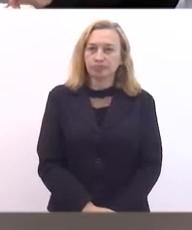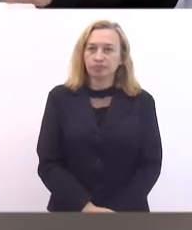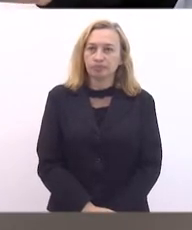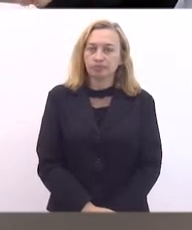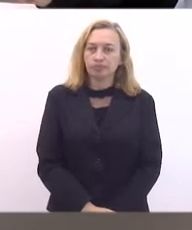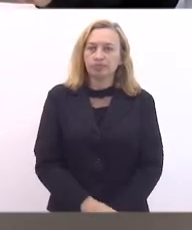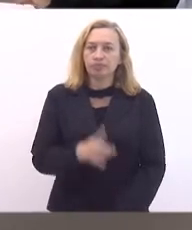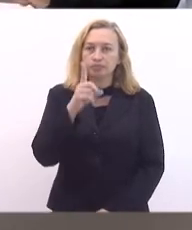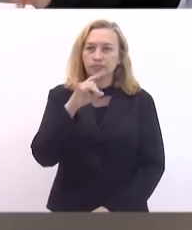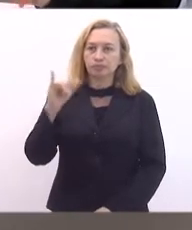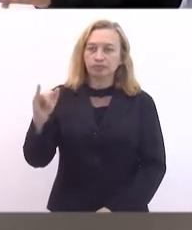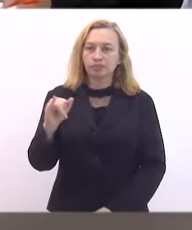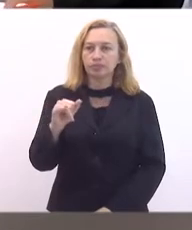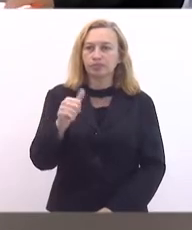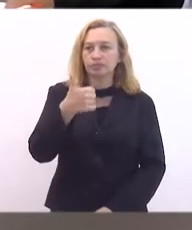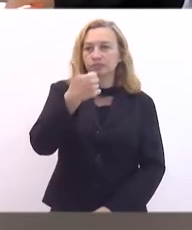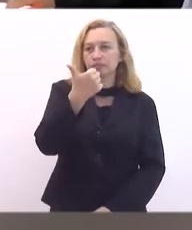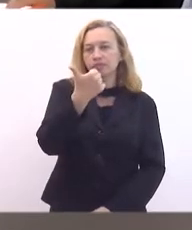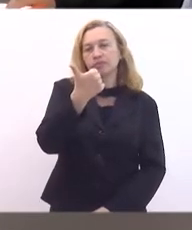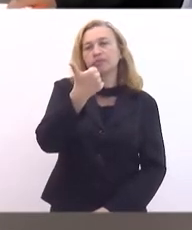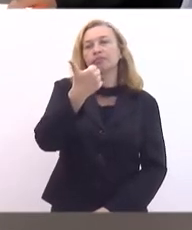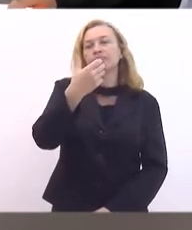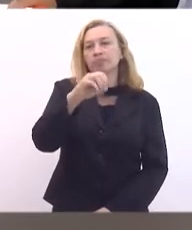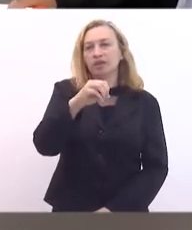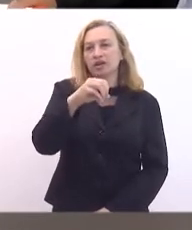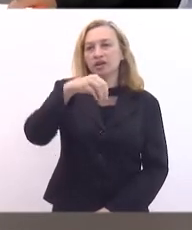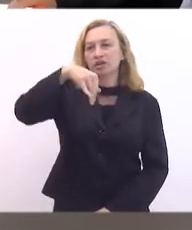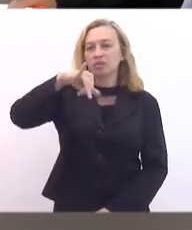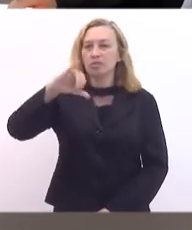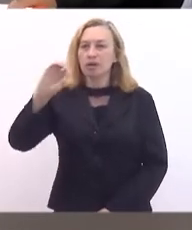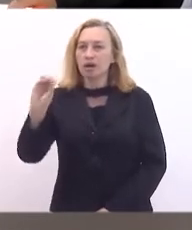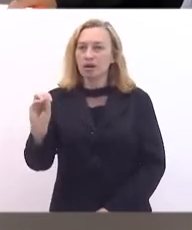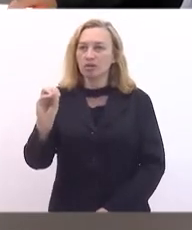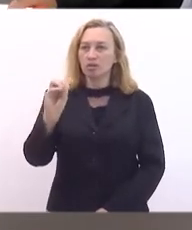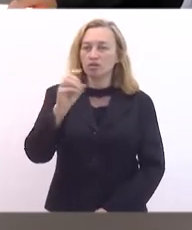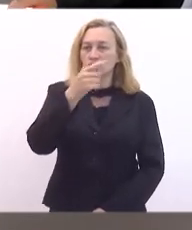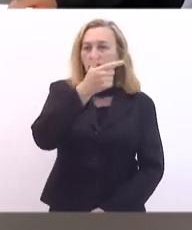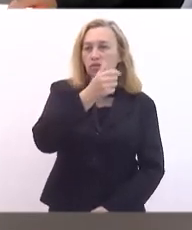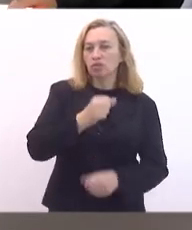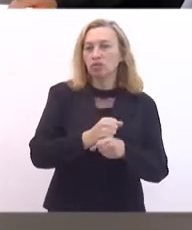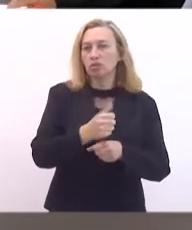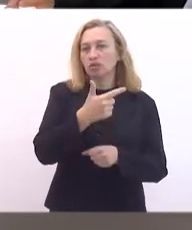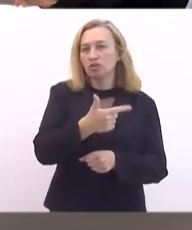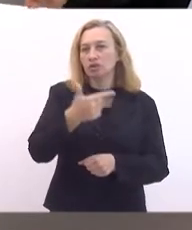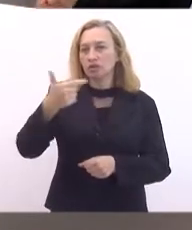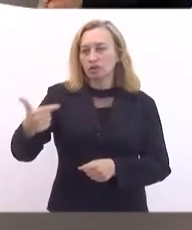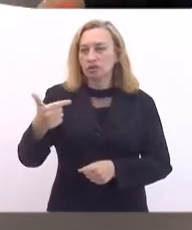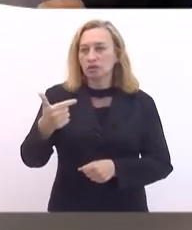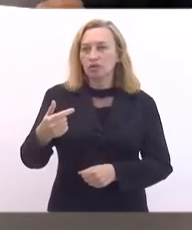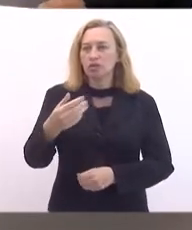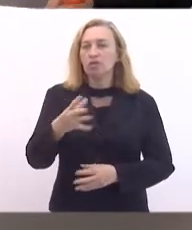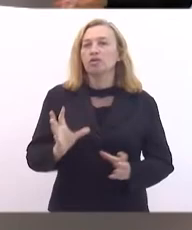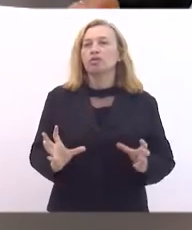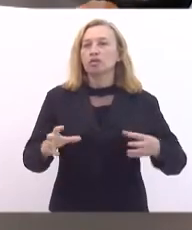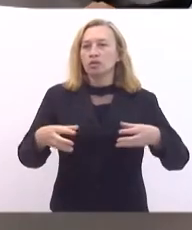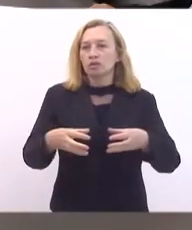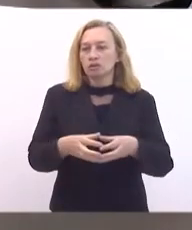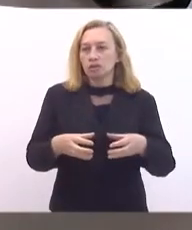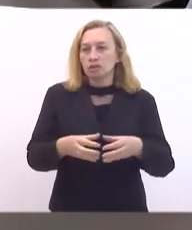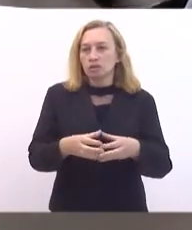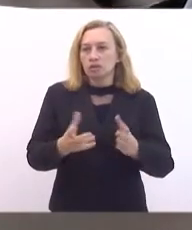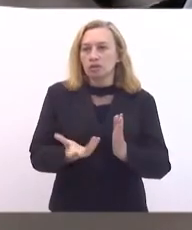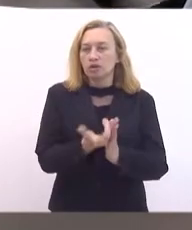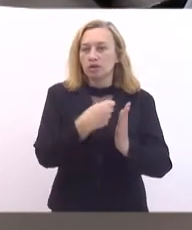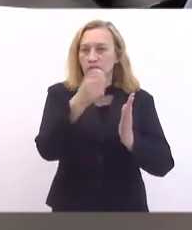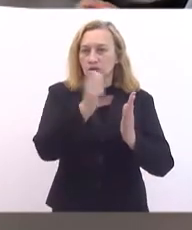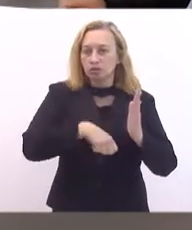e do dia dez de maio de 22 na condição de presidente da Comissão de tributação